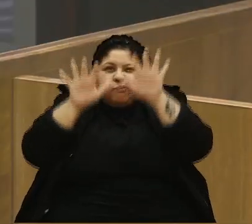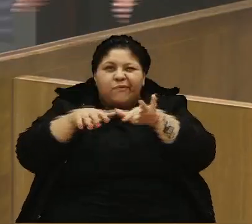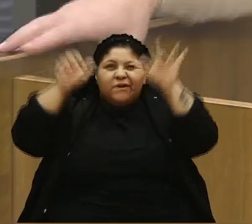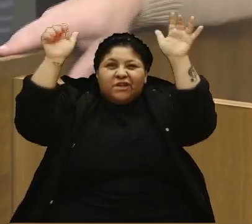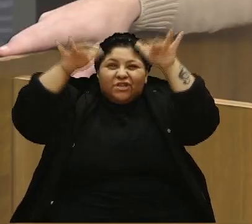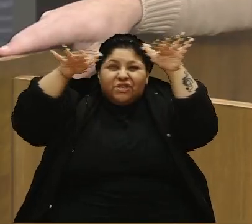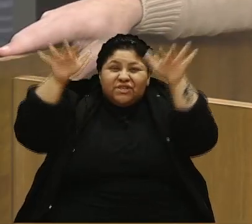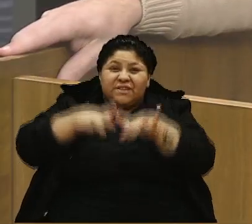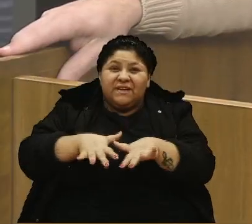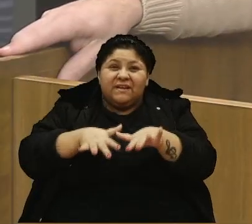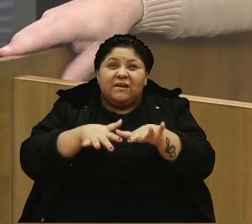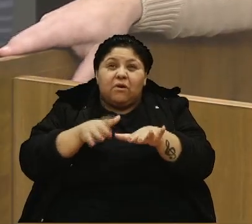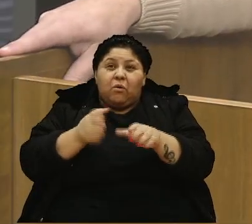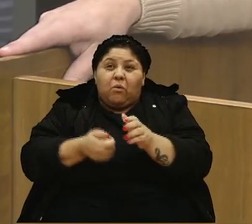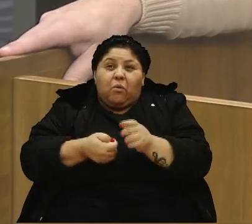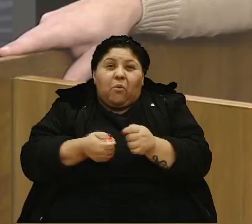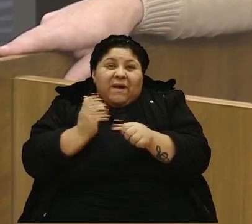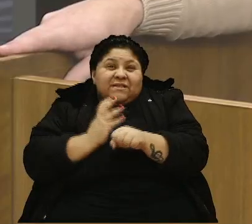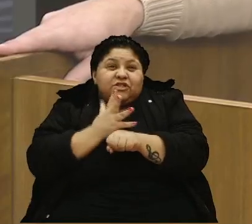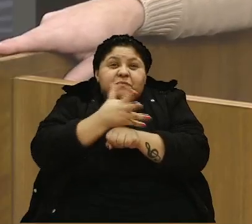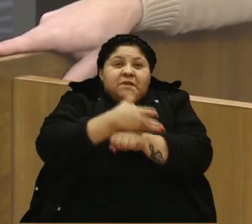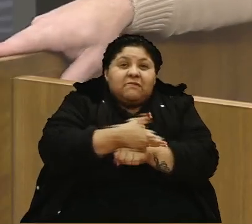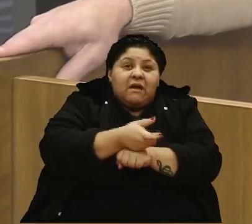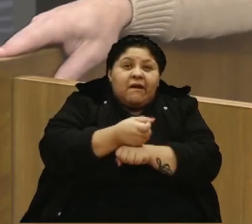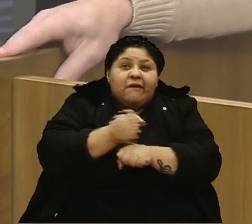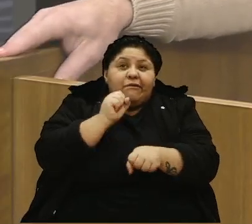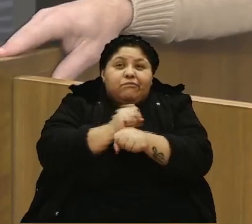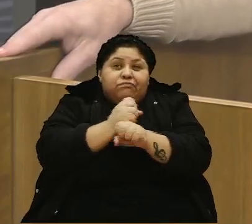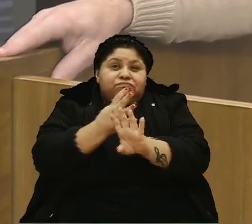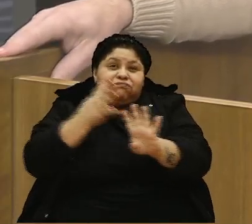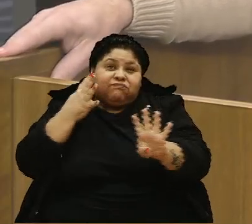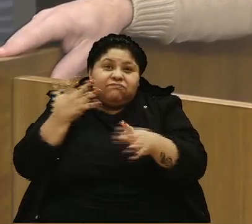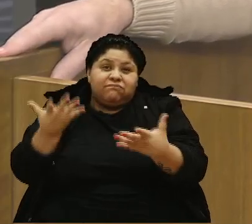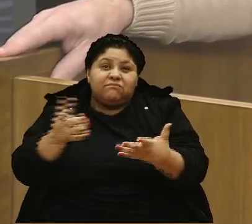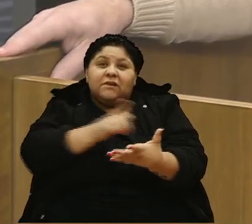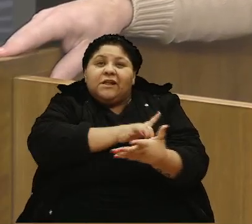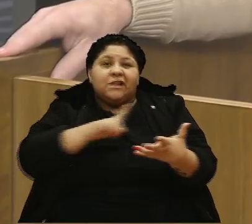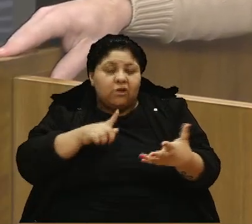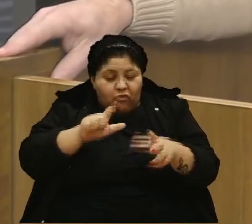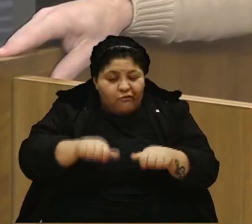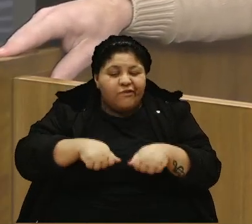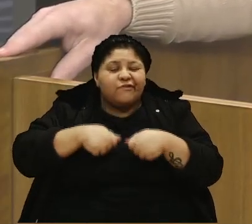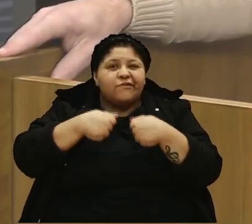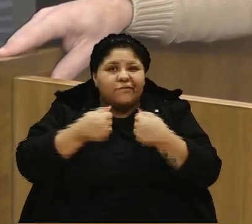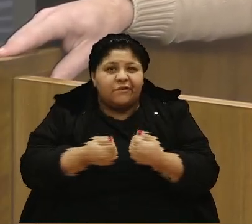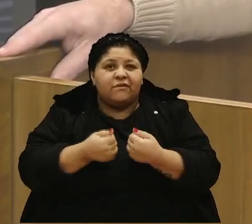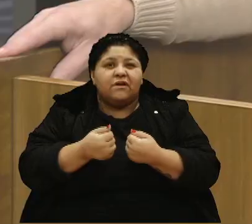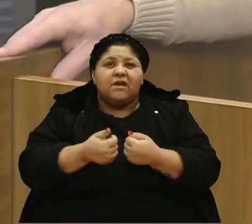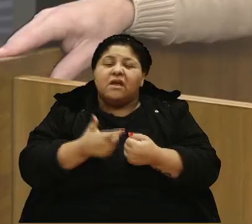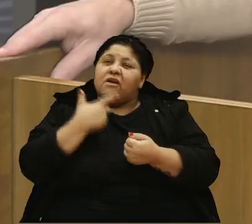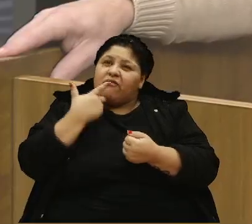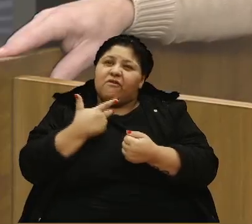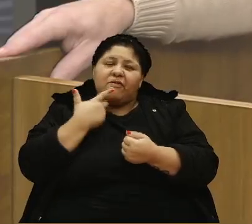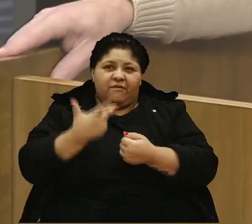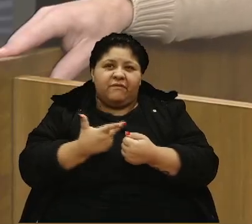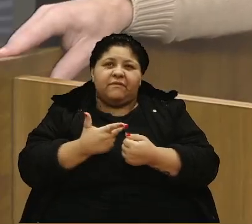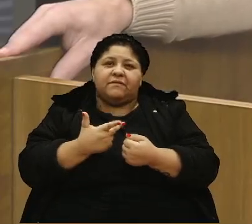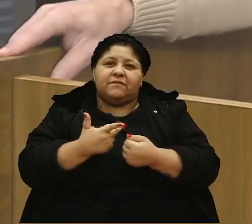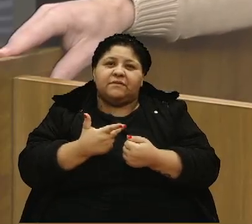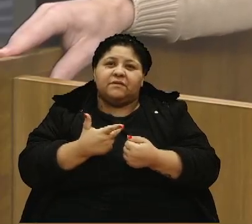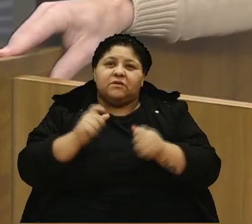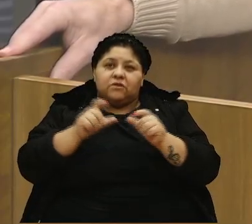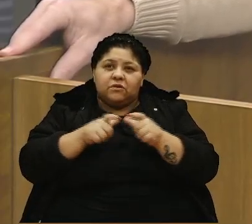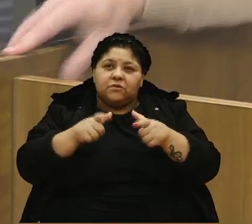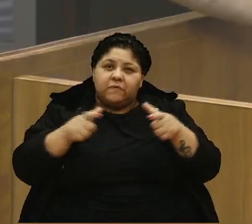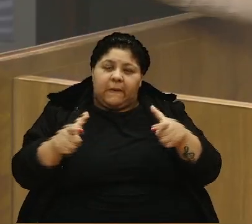horas, 7 horas, e é fila que não acaba mais. Então, o governo vem se esforçando, eu canso de dizer da